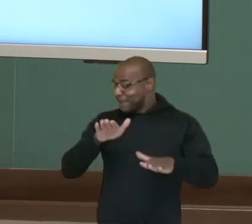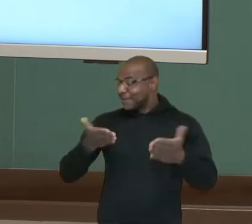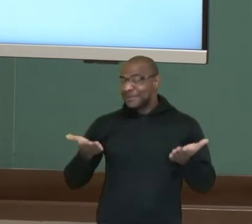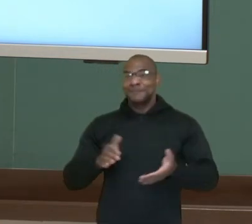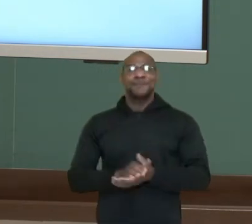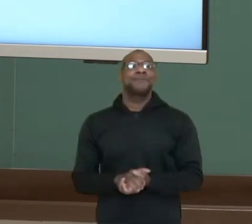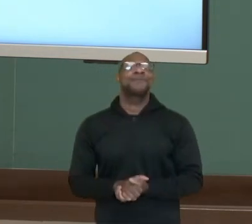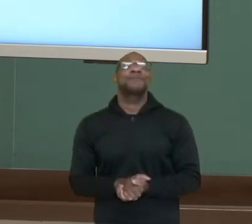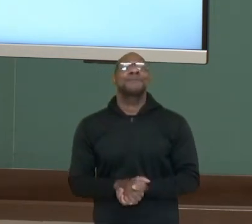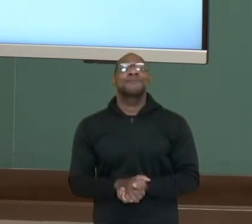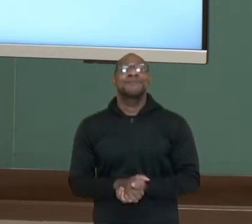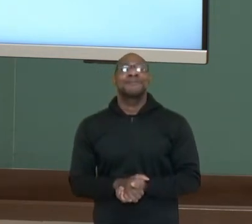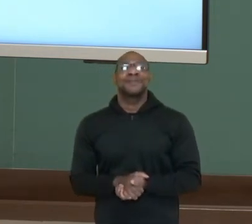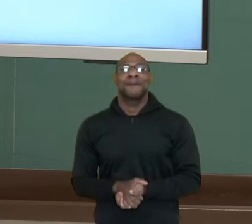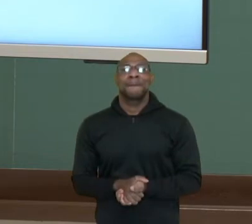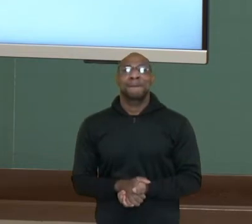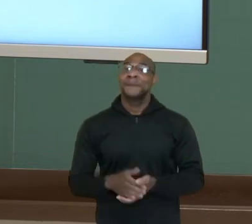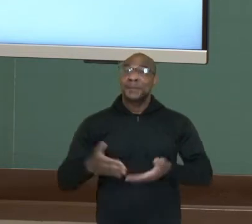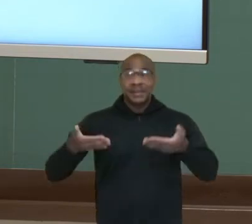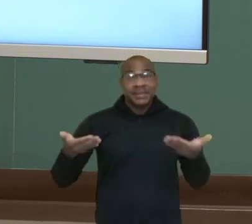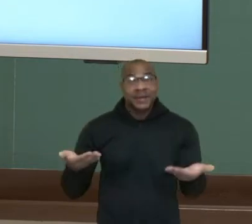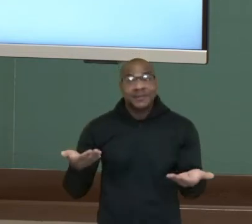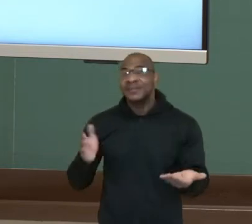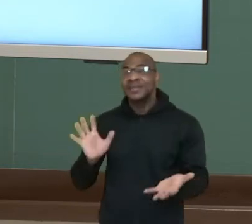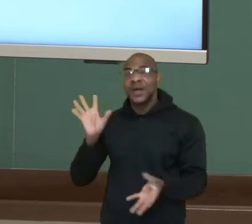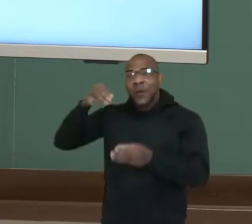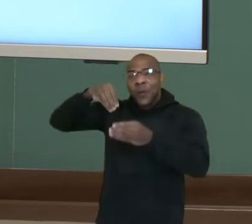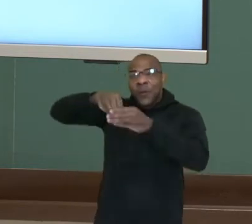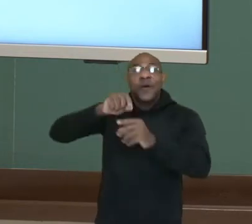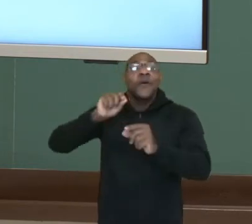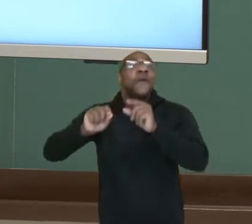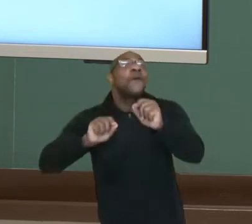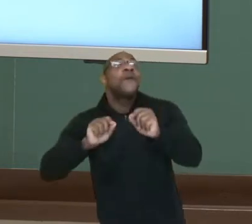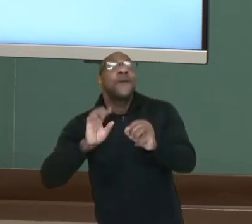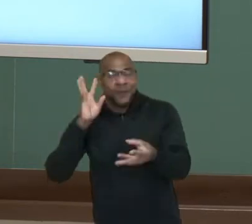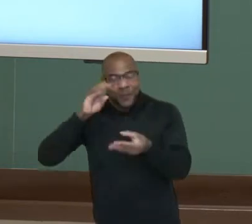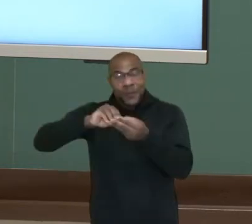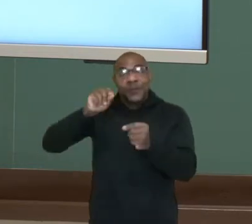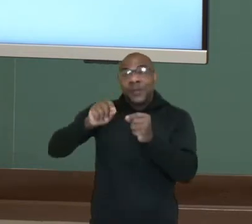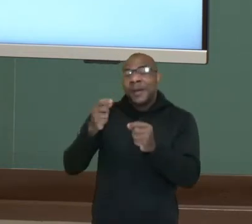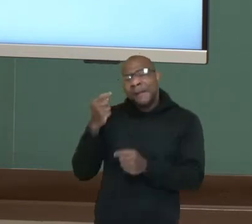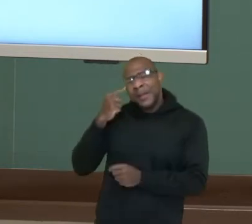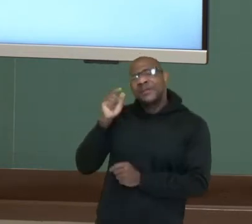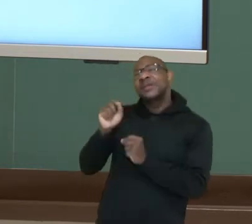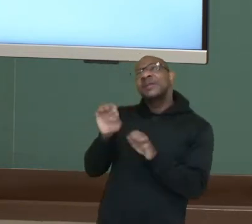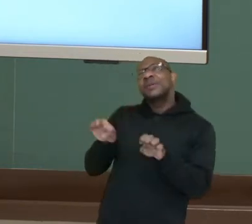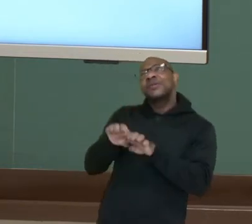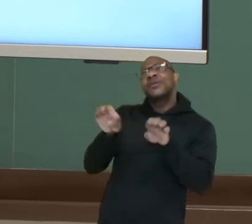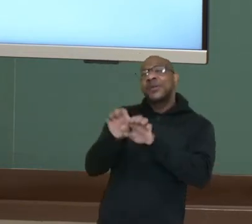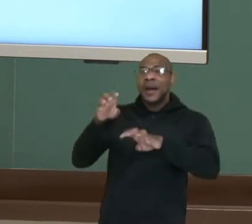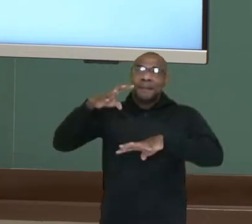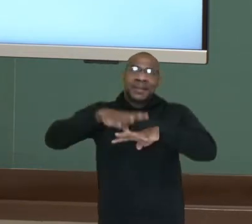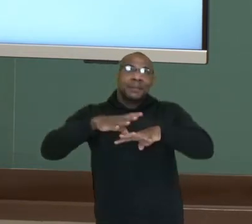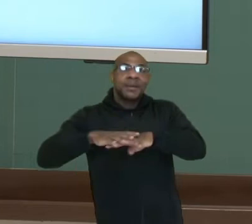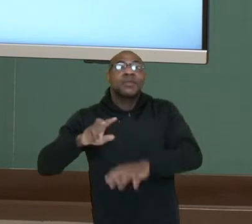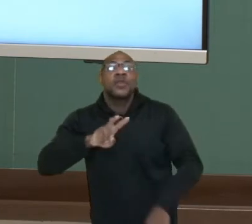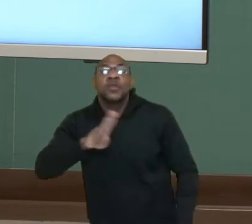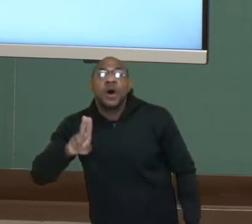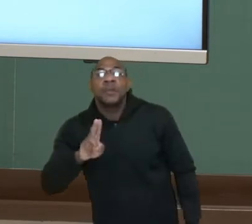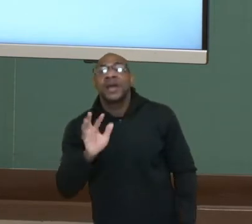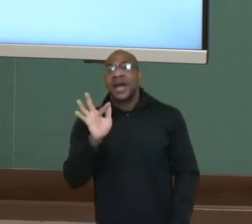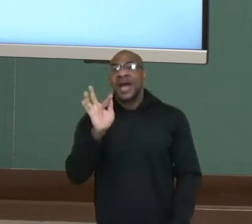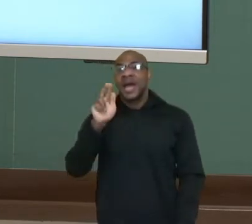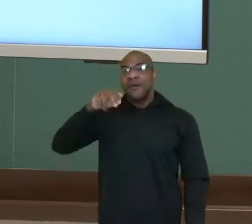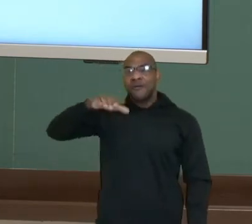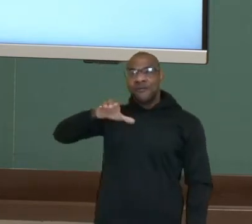tá? Isso tudo faz com que você pense numa estrutura matemática chamada